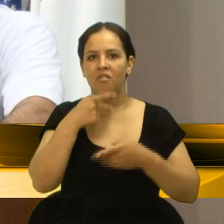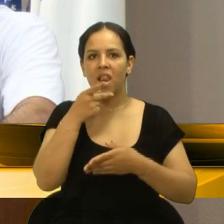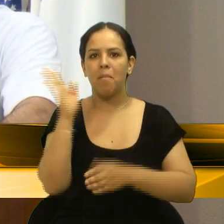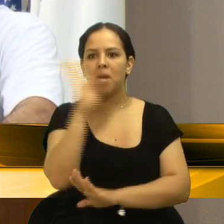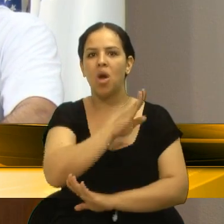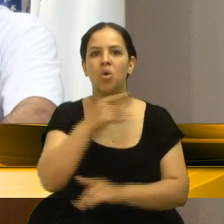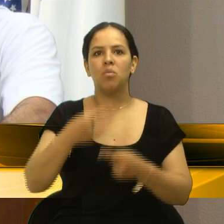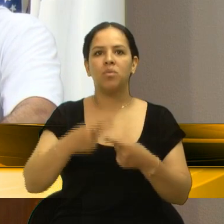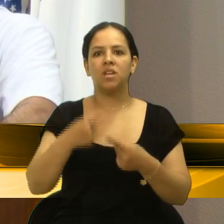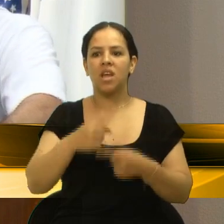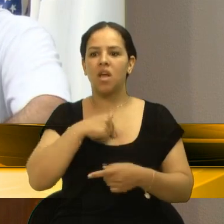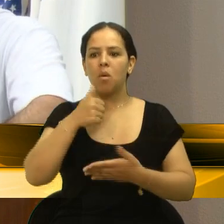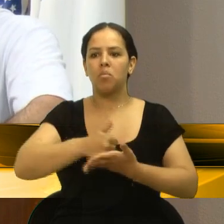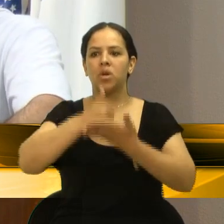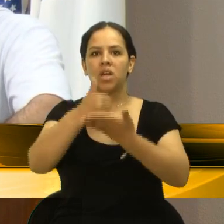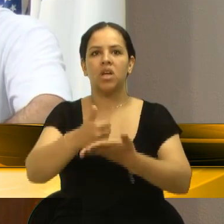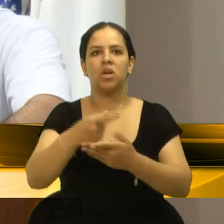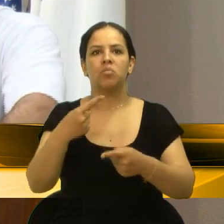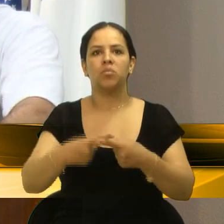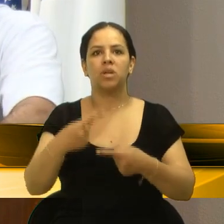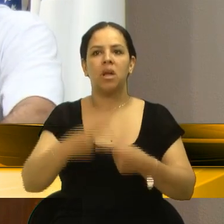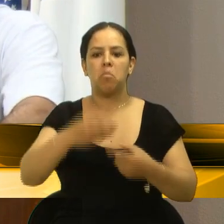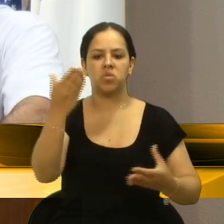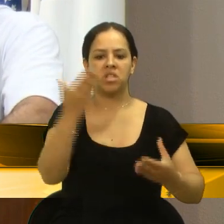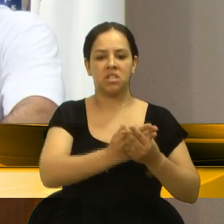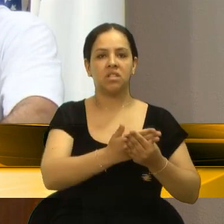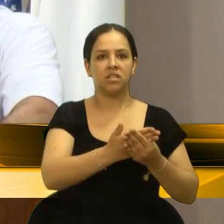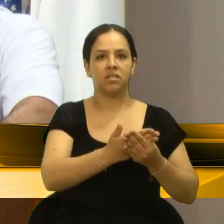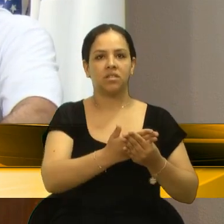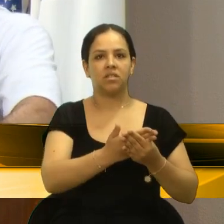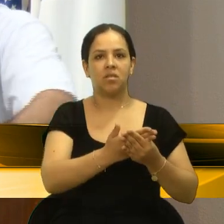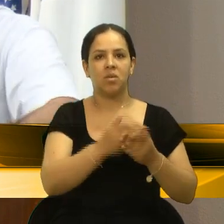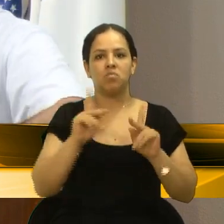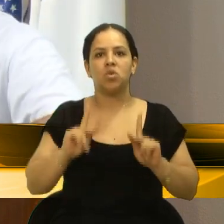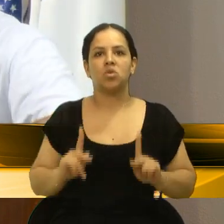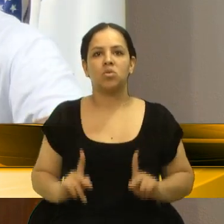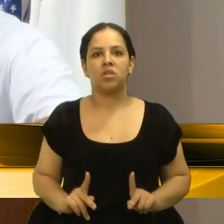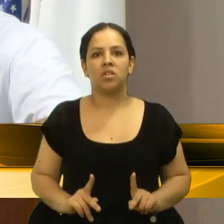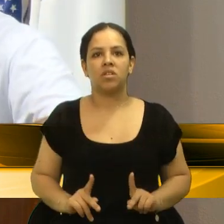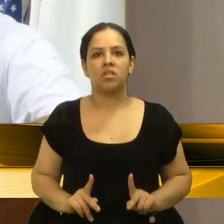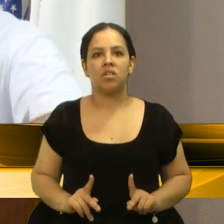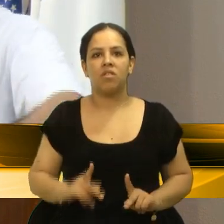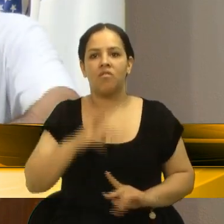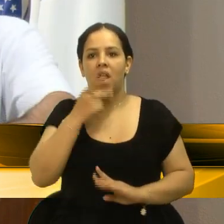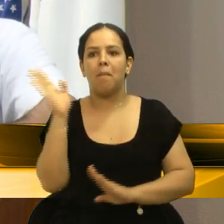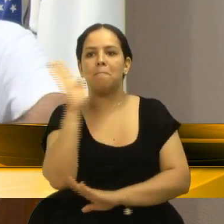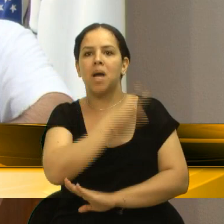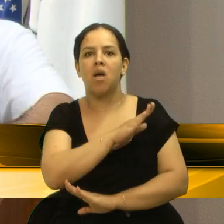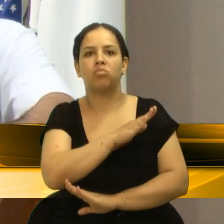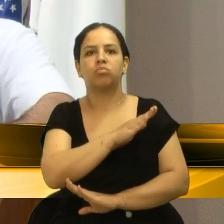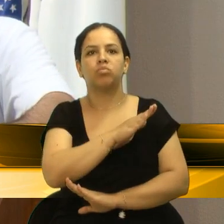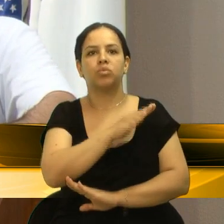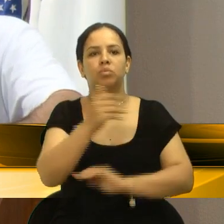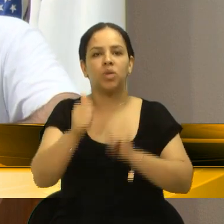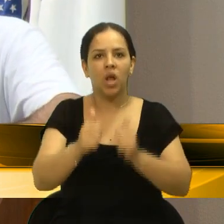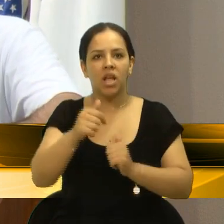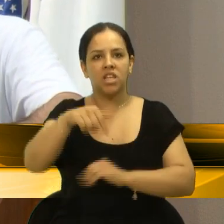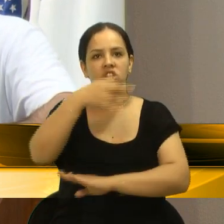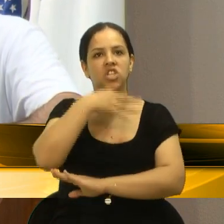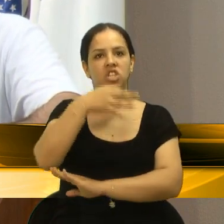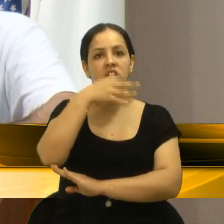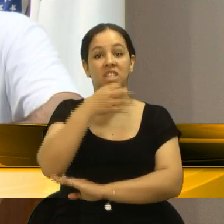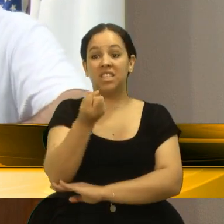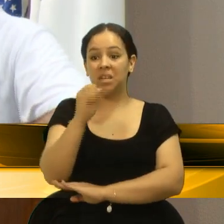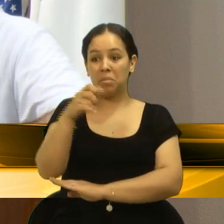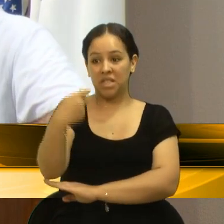serviço comunitário por ter sido processado por uma pessoa que desqualifica o esporte de Caxias do Sul. E se precisar fazer mais serviço comunitário,